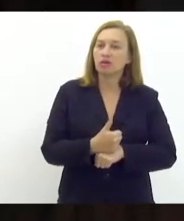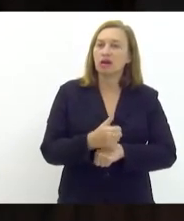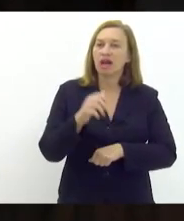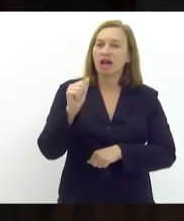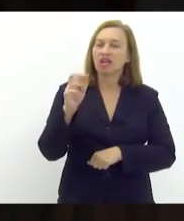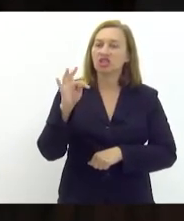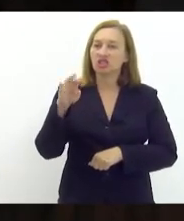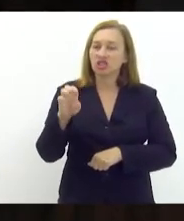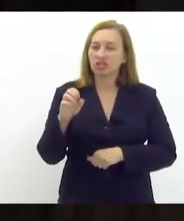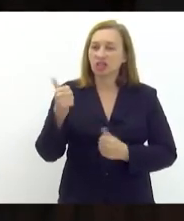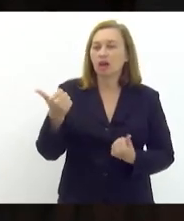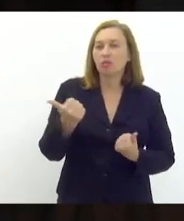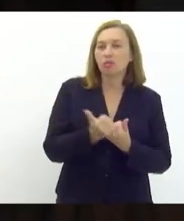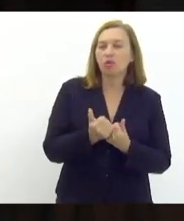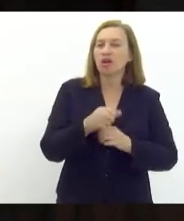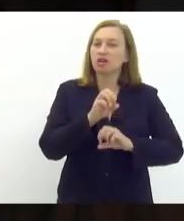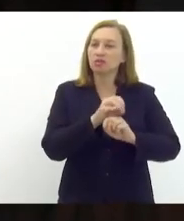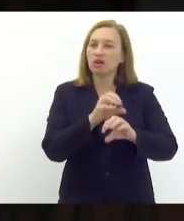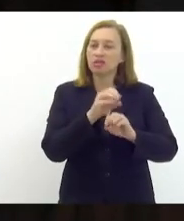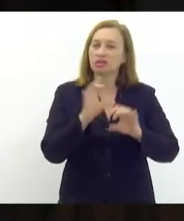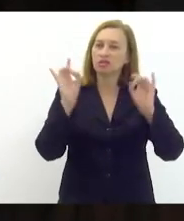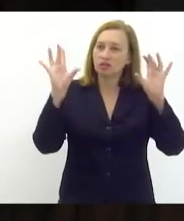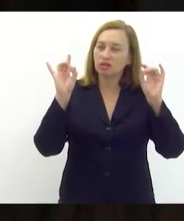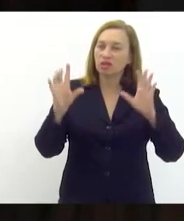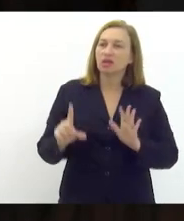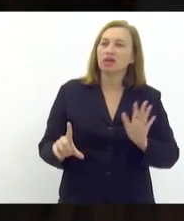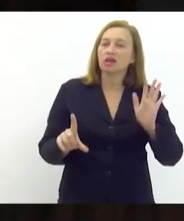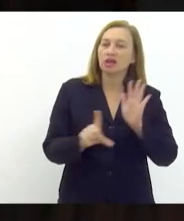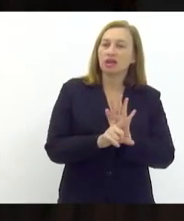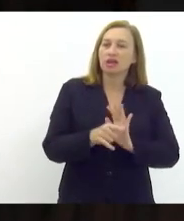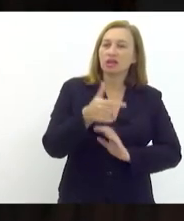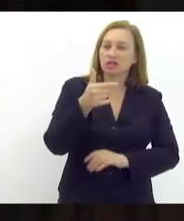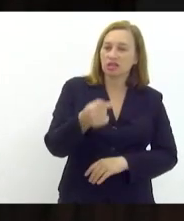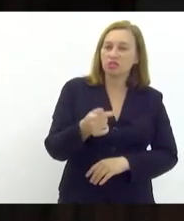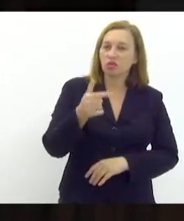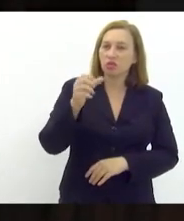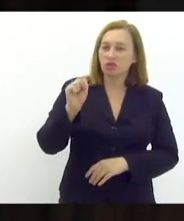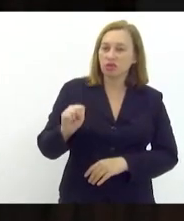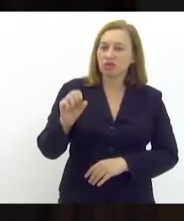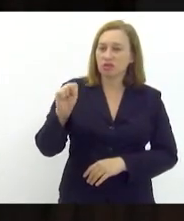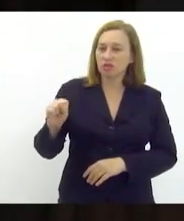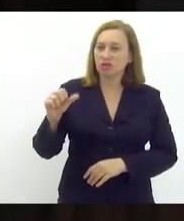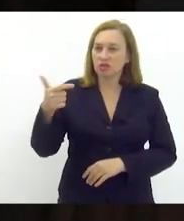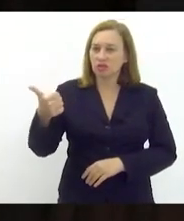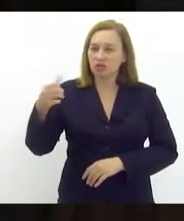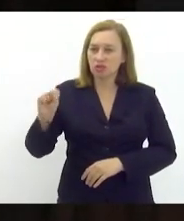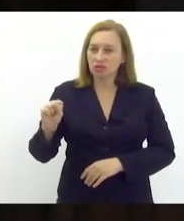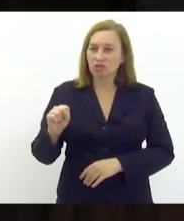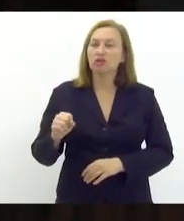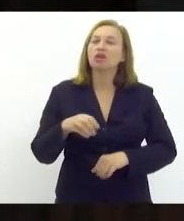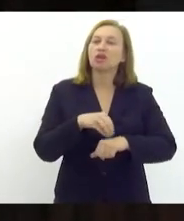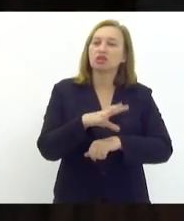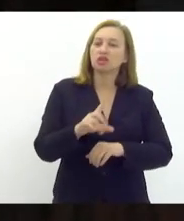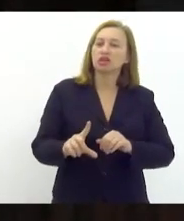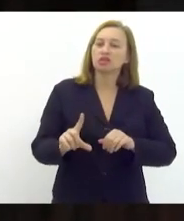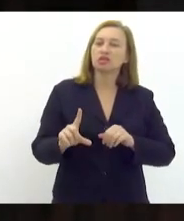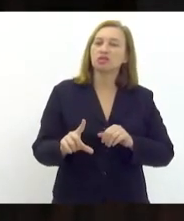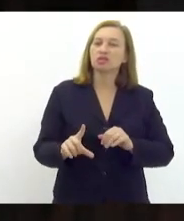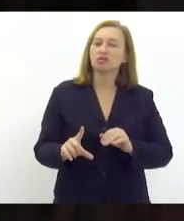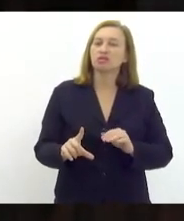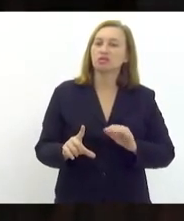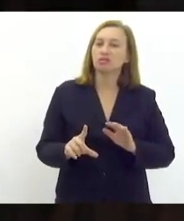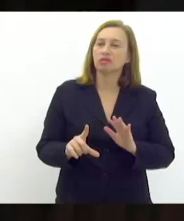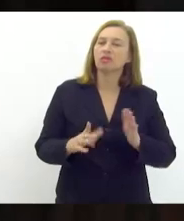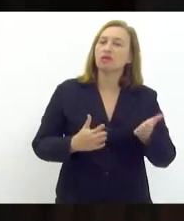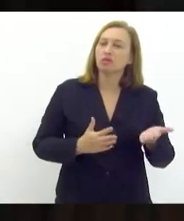no hall da Lei 7.898 2018 parecendo das comissões de indicação Legislativa favorável